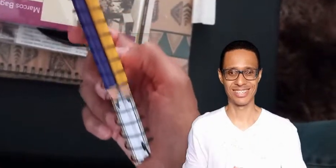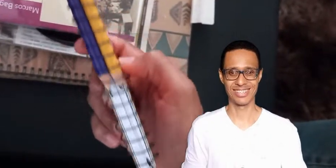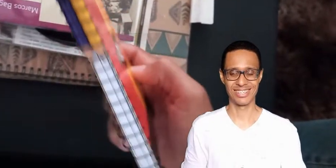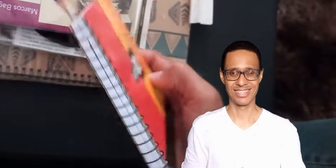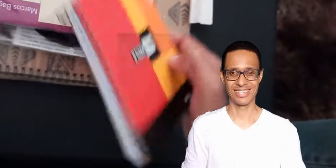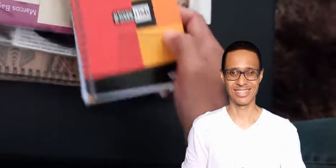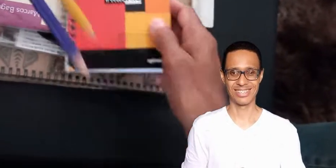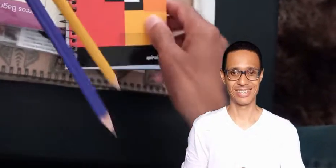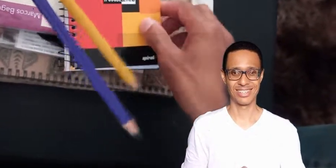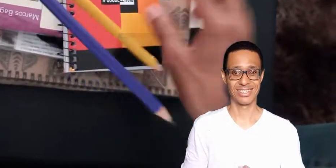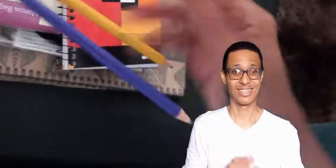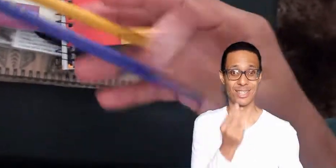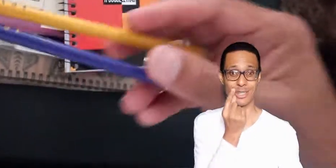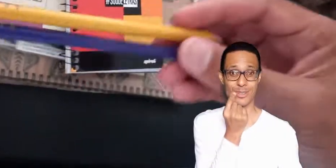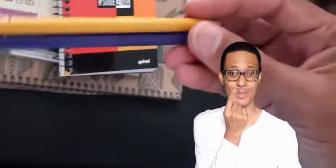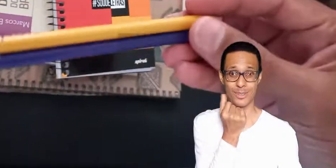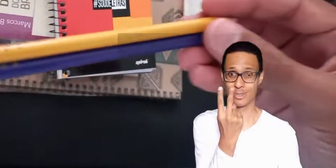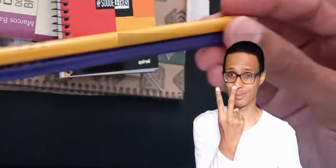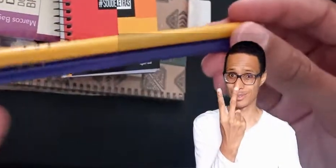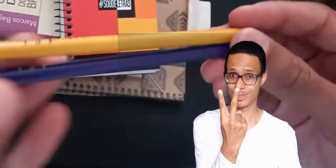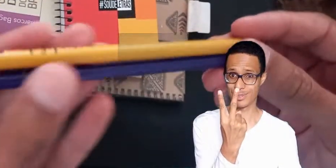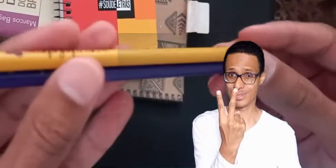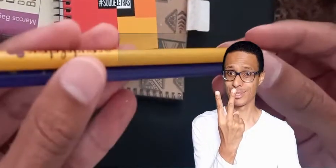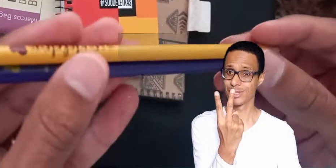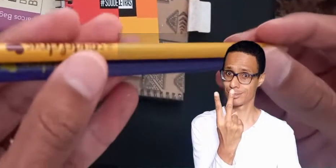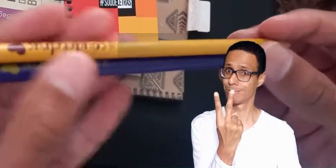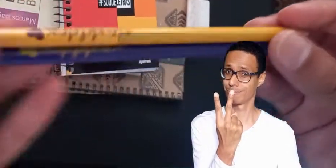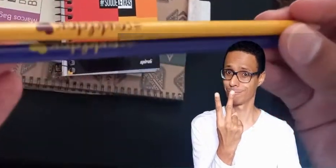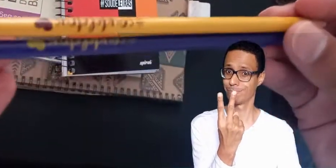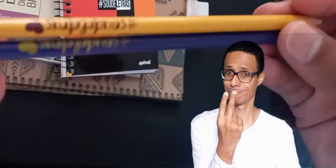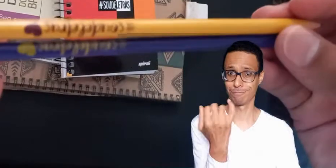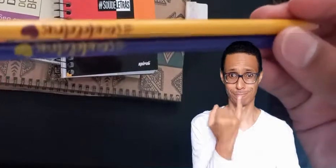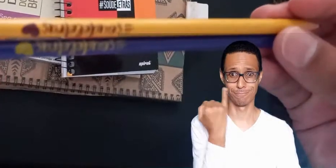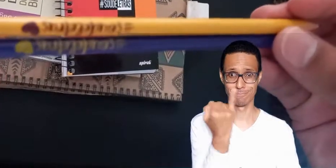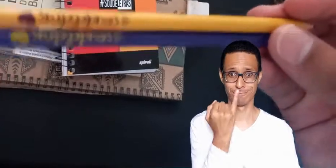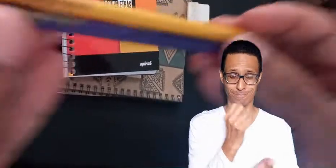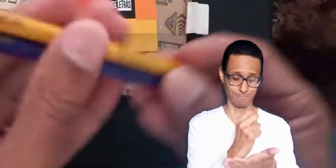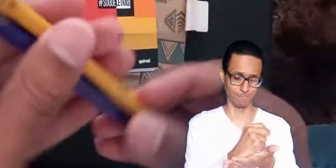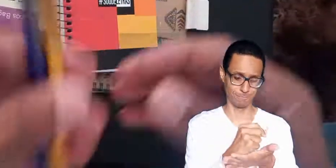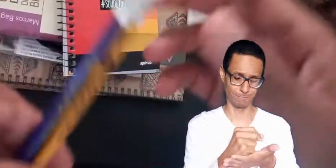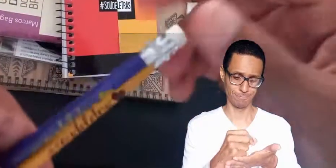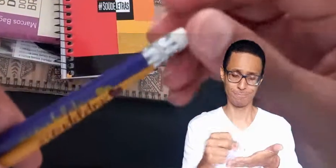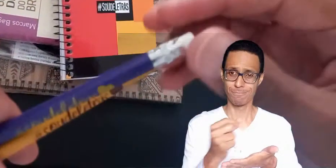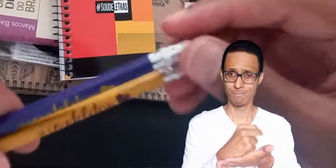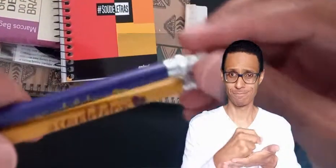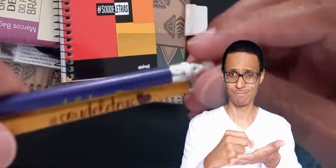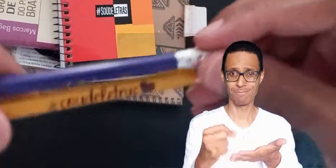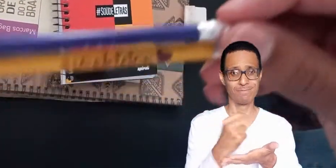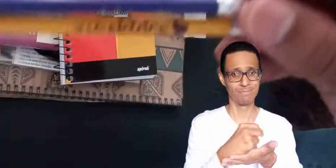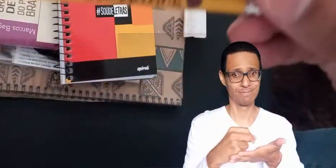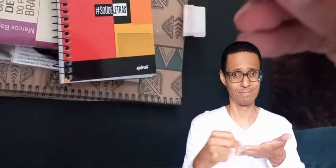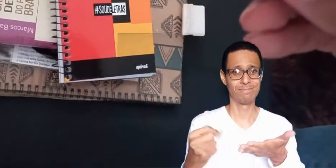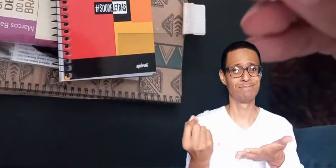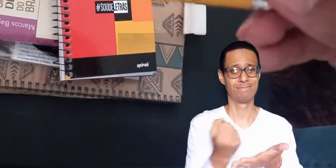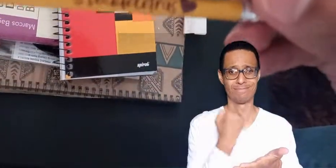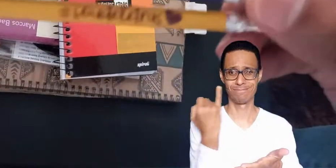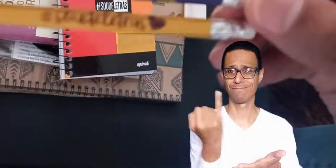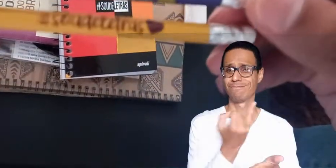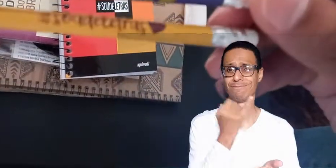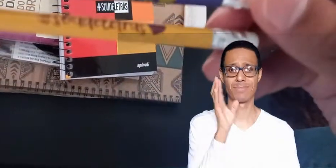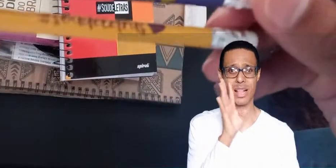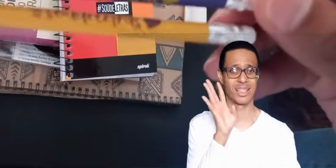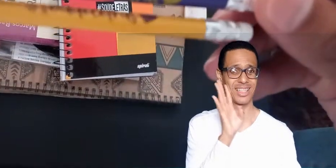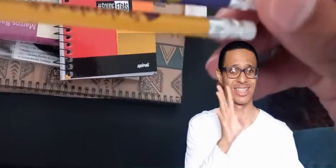Dois lápis, pra que a gente possa aí fazer as nossas anotações. Bem legal galera.